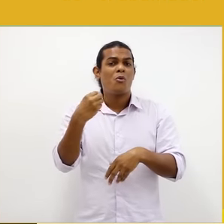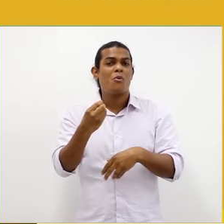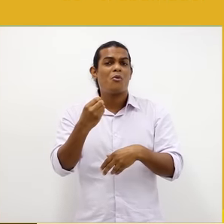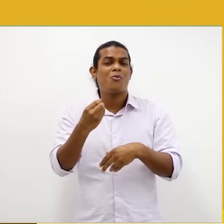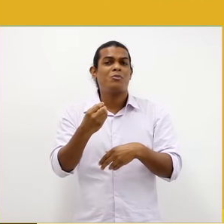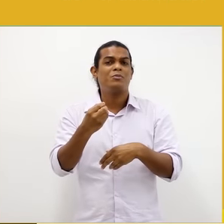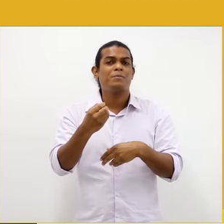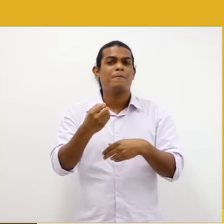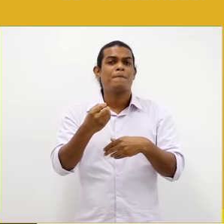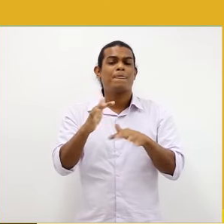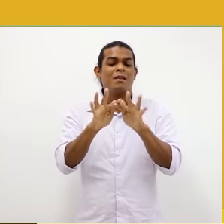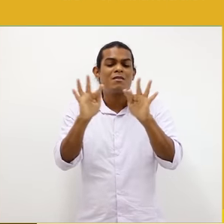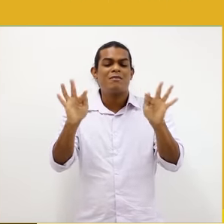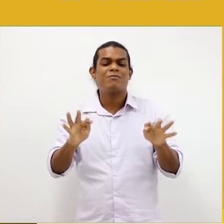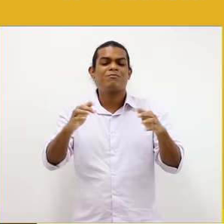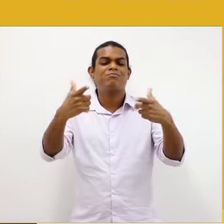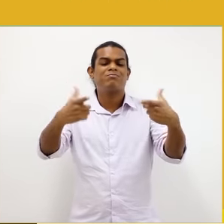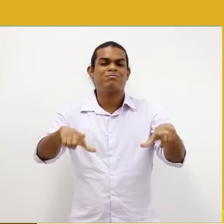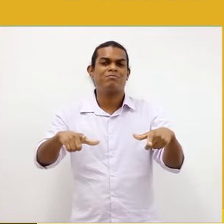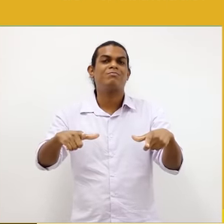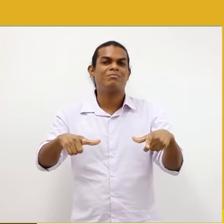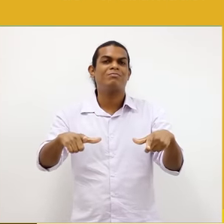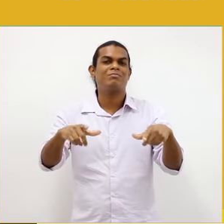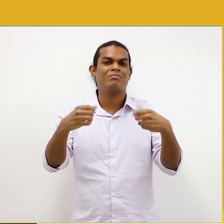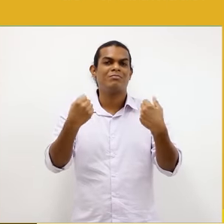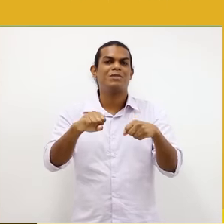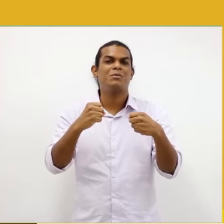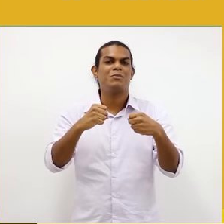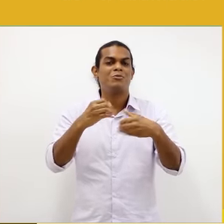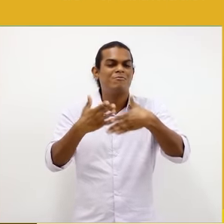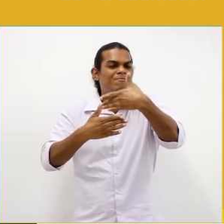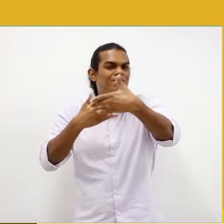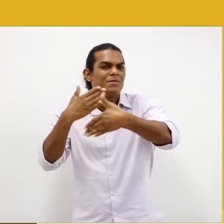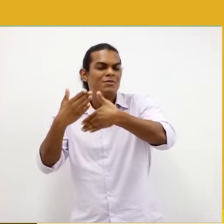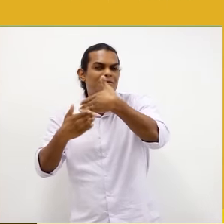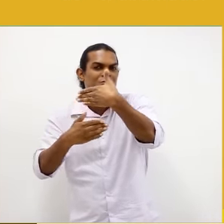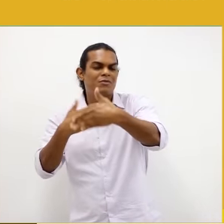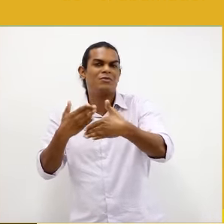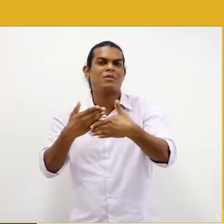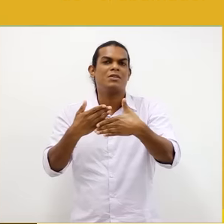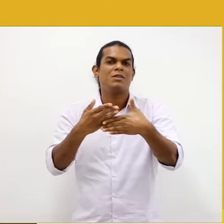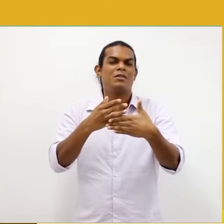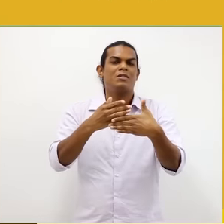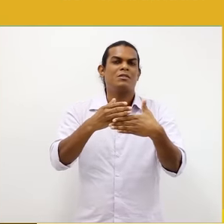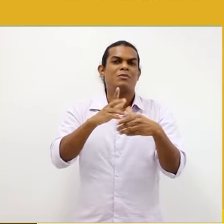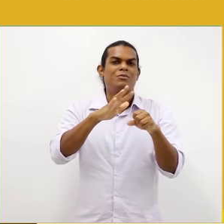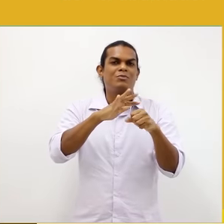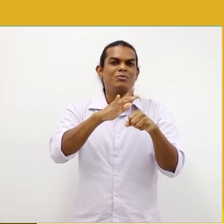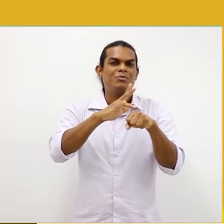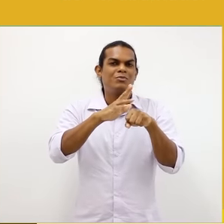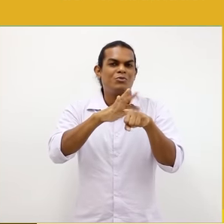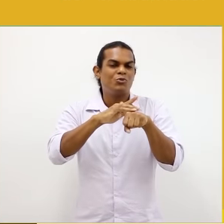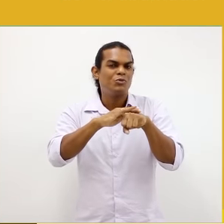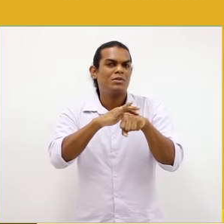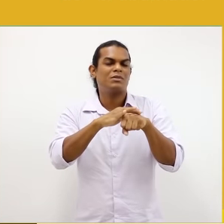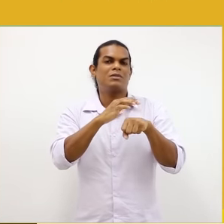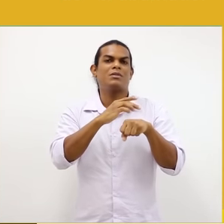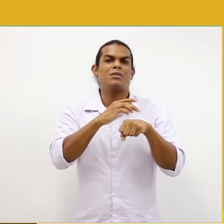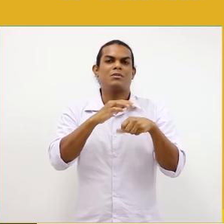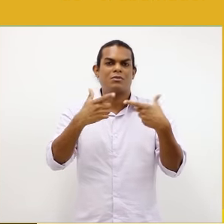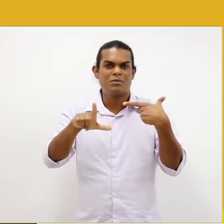causar danos à saúde do trabalhador, tais como ruído, vibrações,